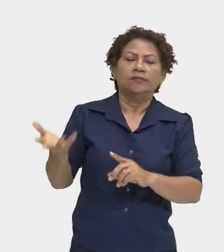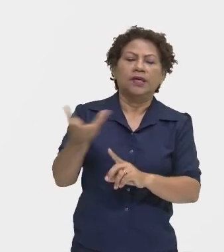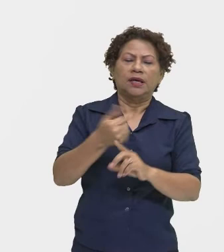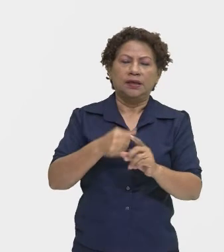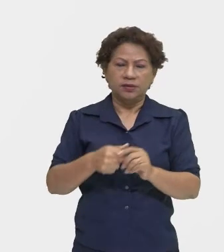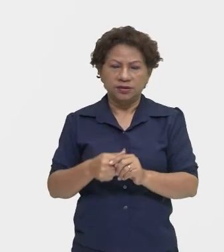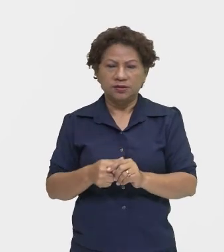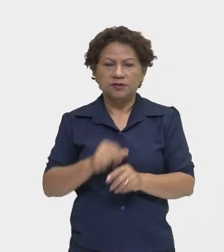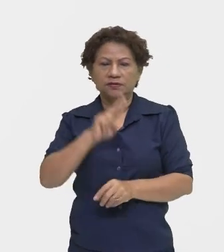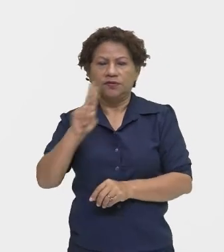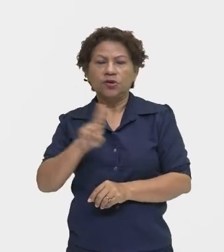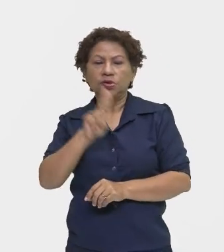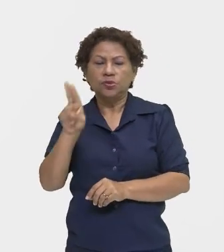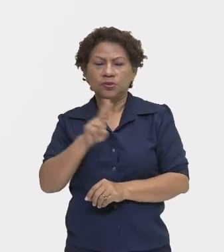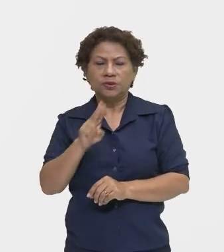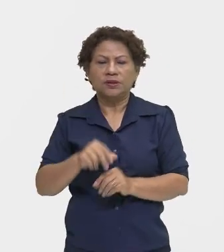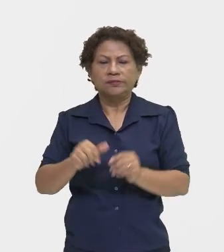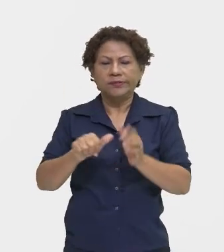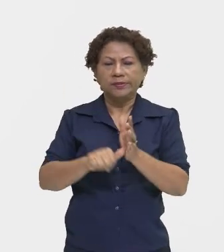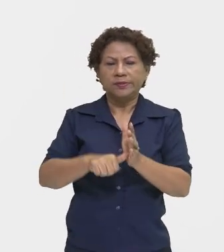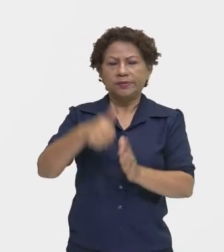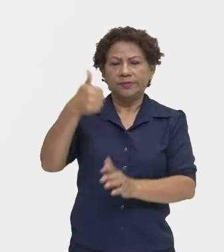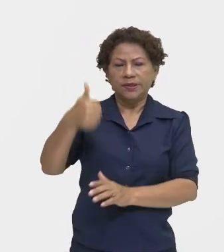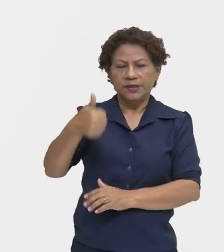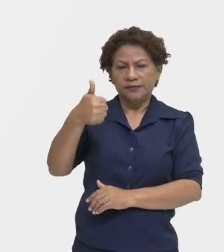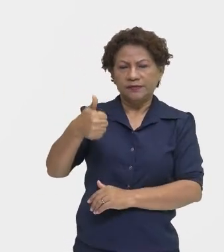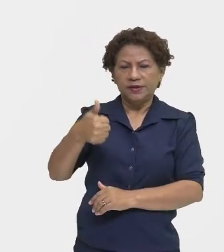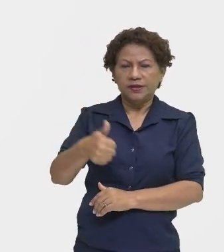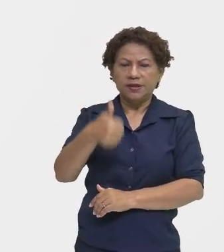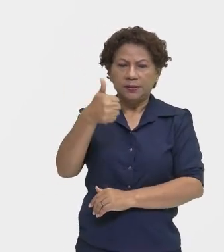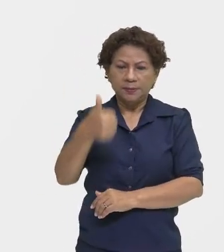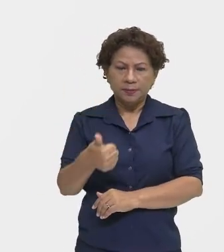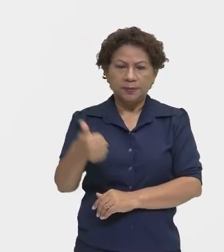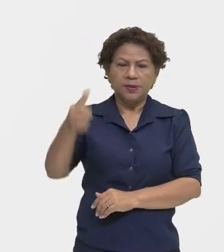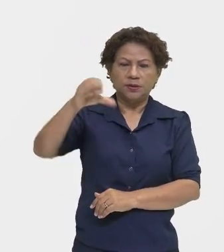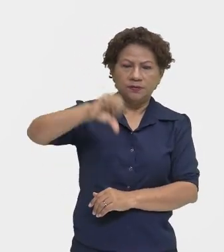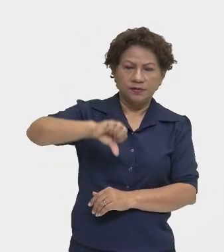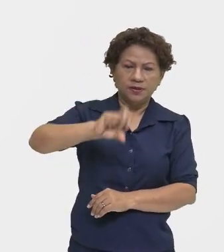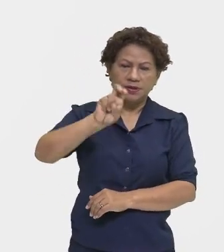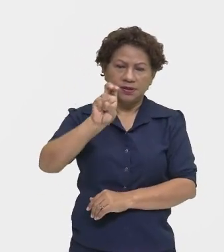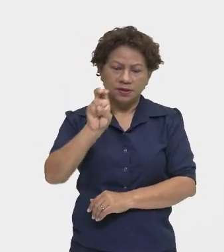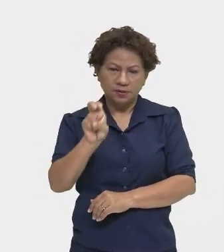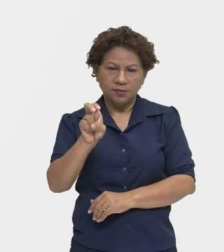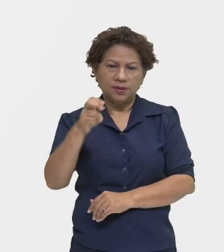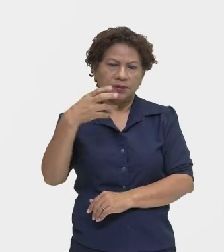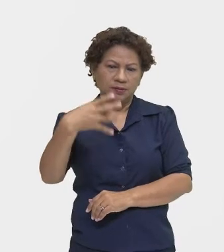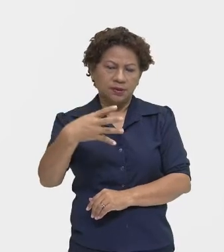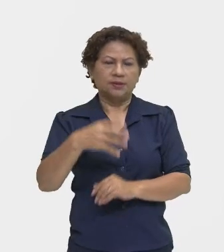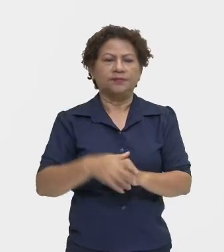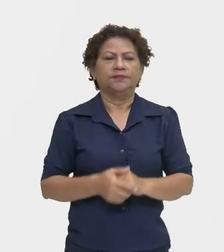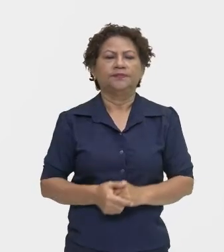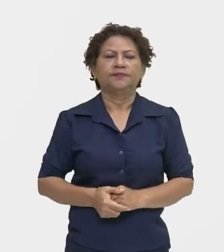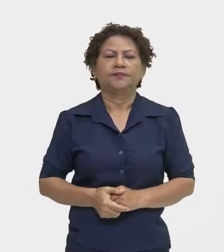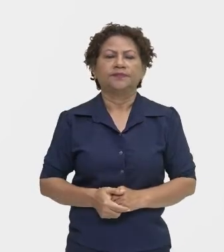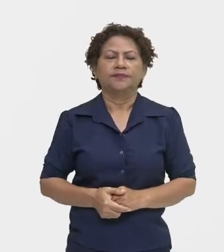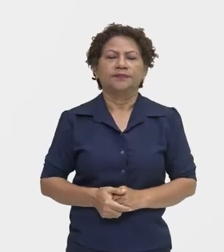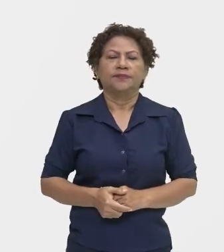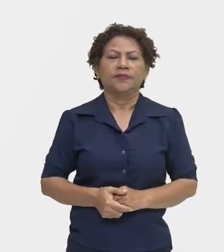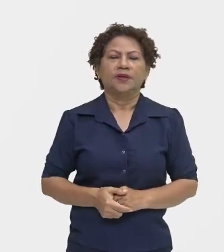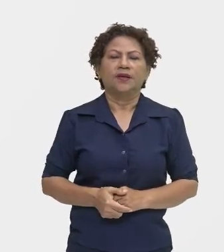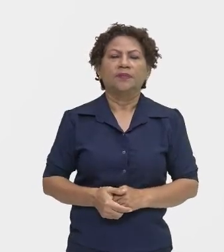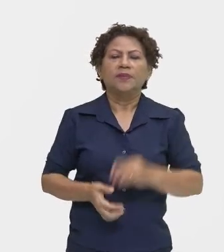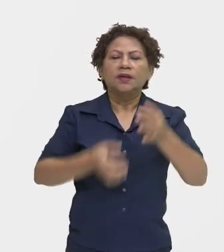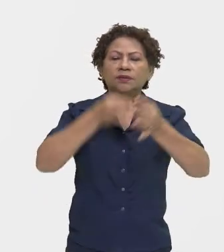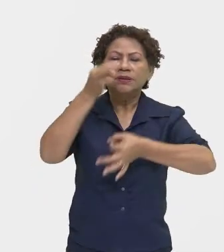1954. Então, pop art diz arte popular, não é verdade? Pelo crítico inglês Lawrence,